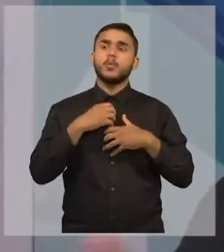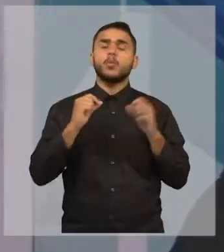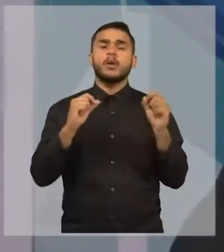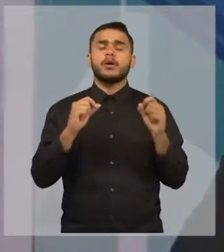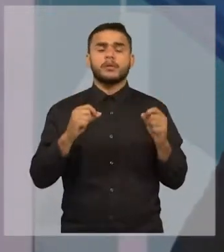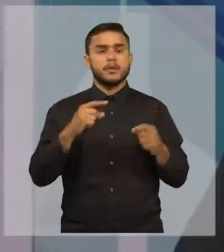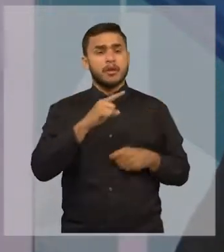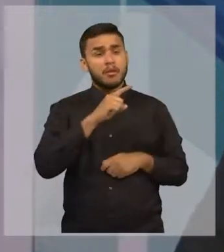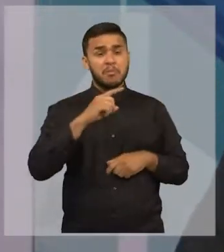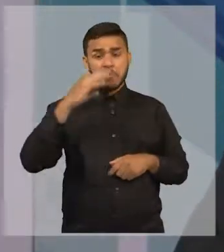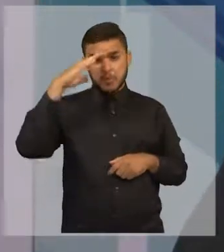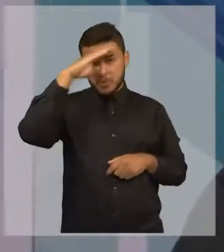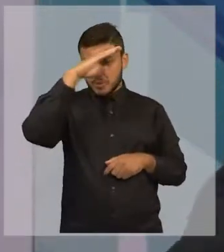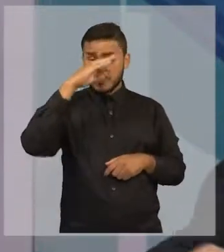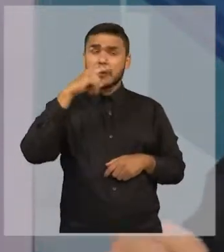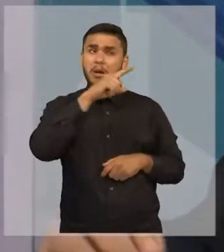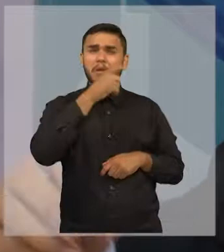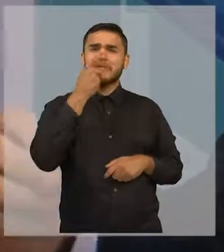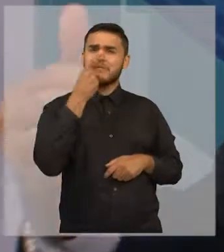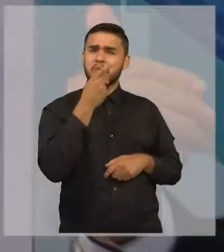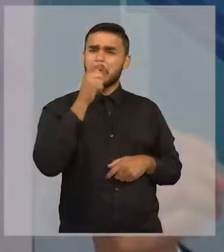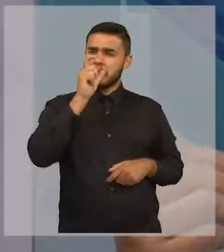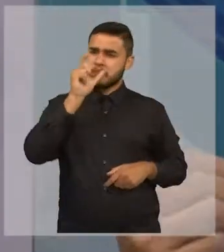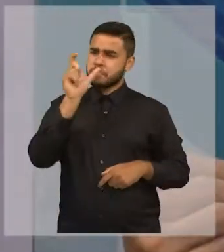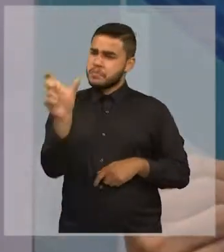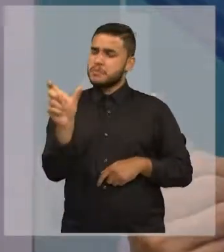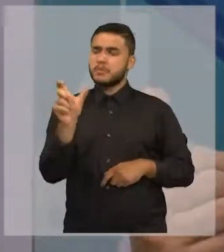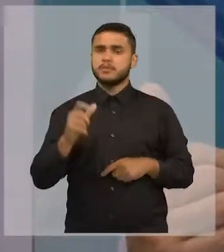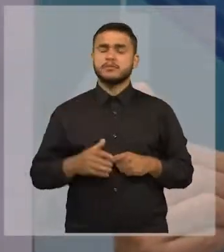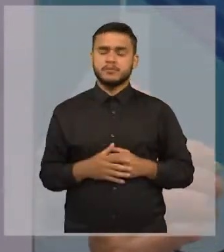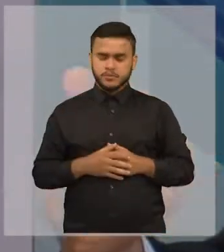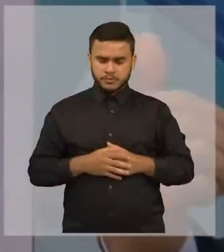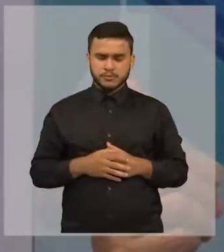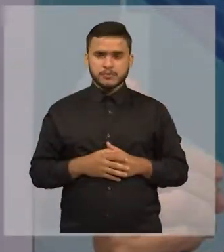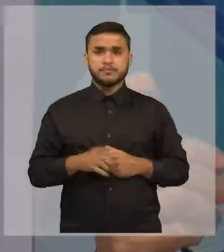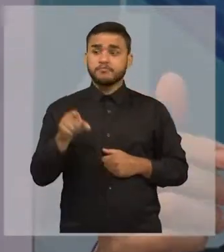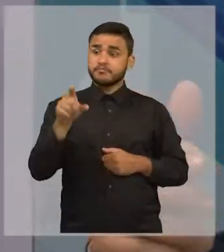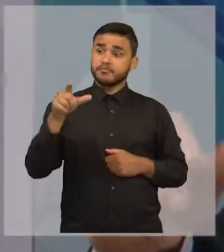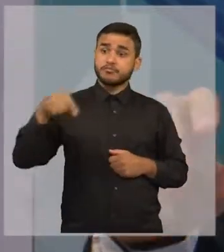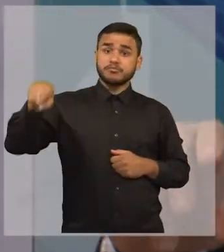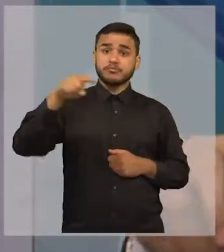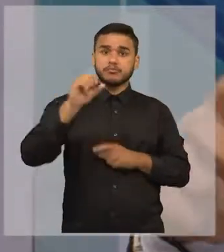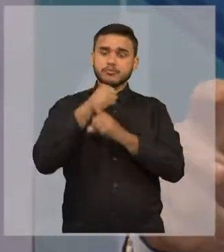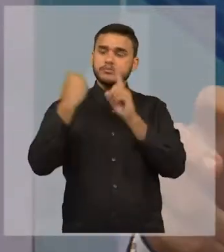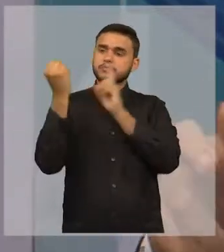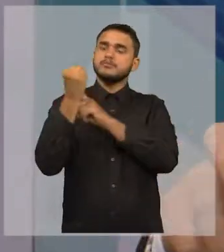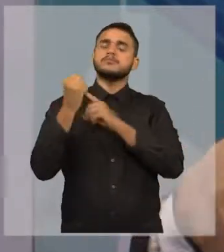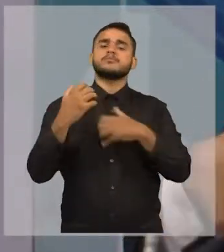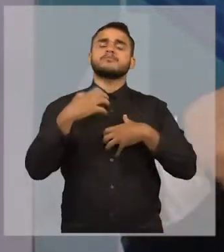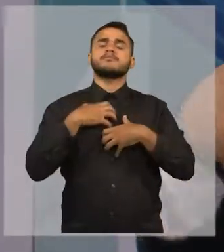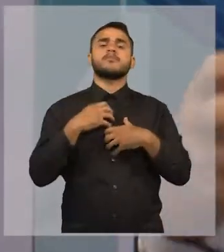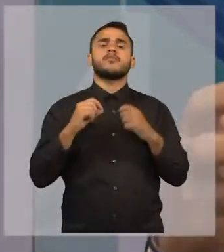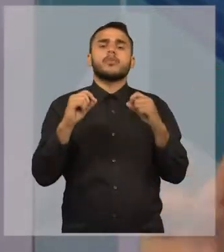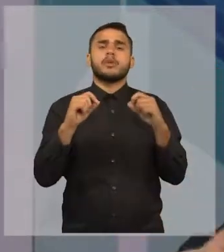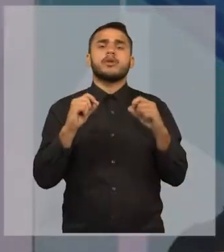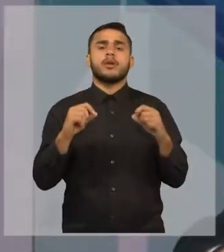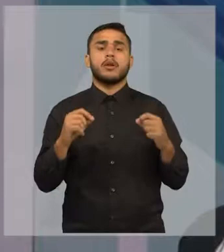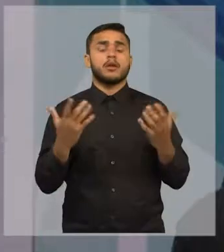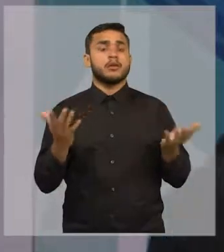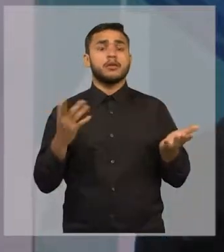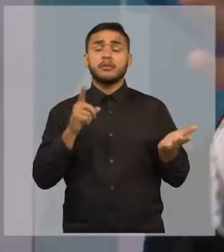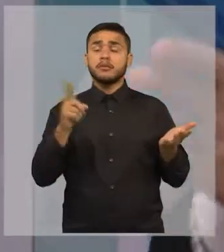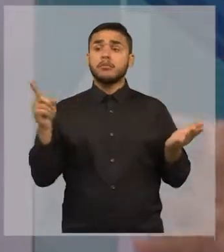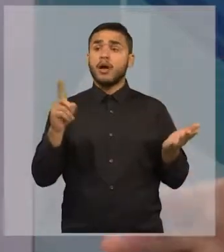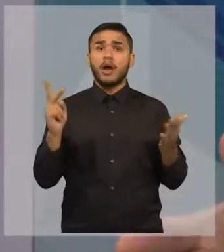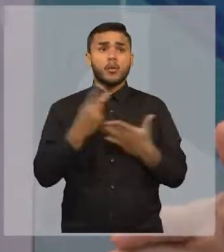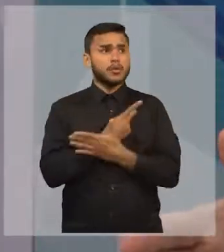de comportamento. Então, a reação da sociedade é muito mais também em função da forma